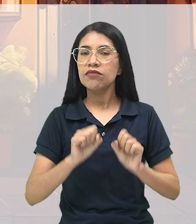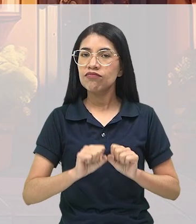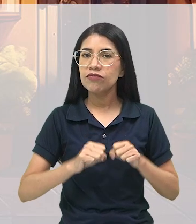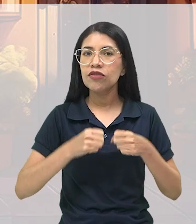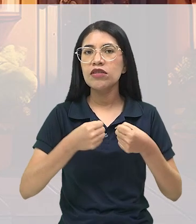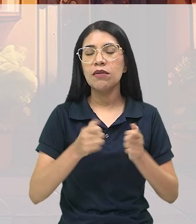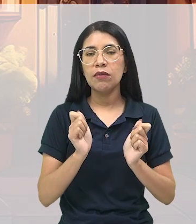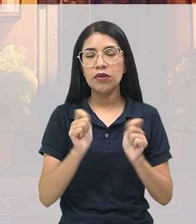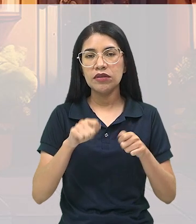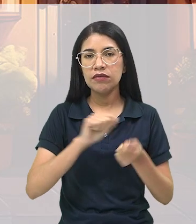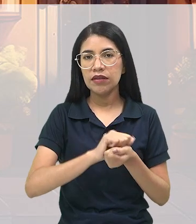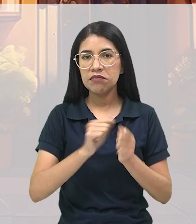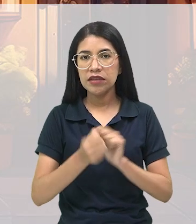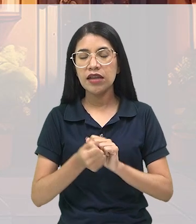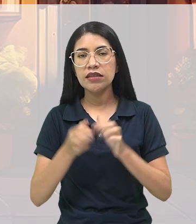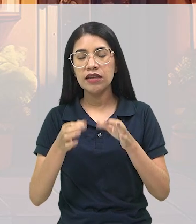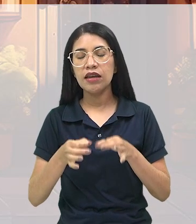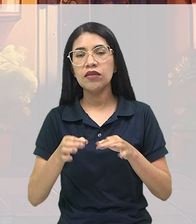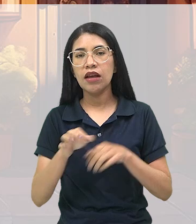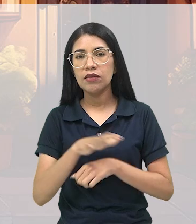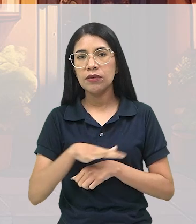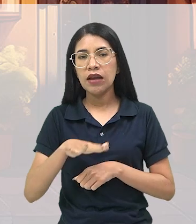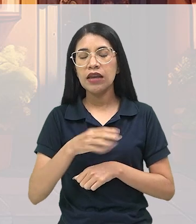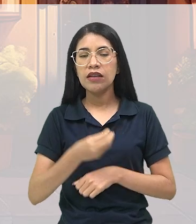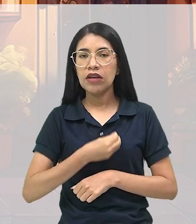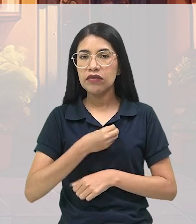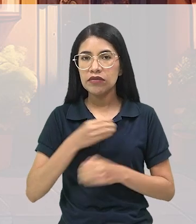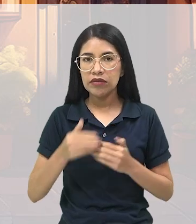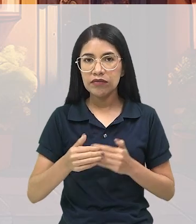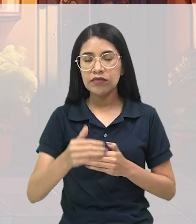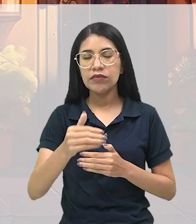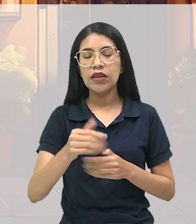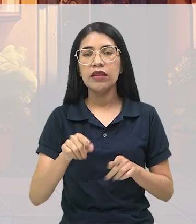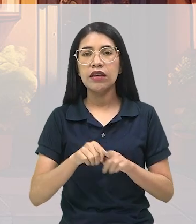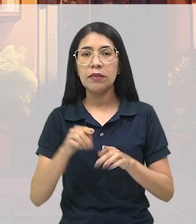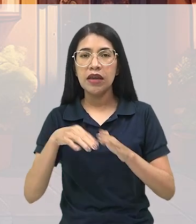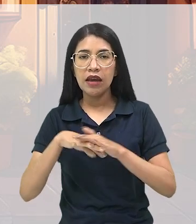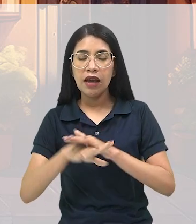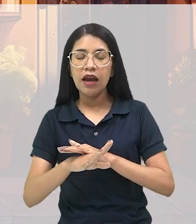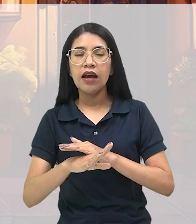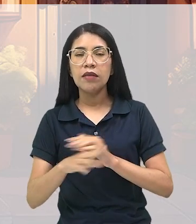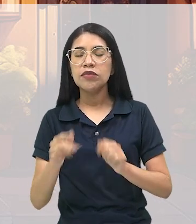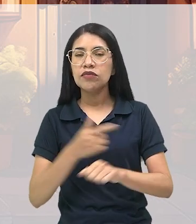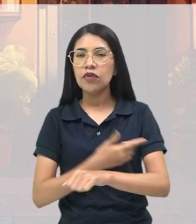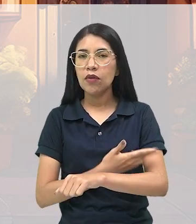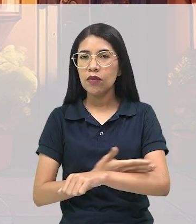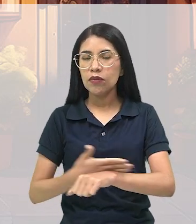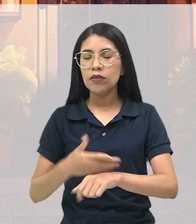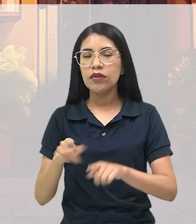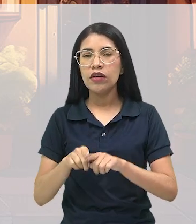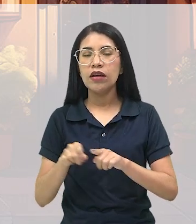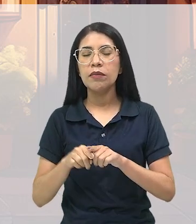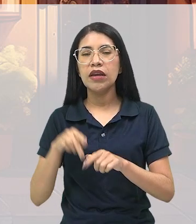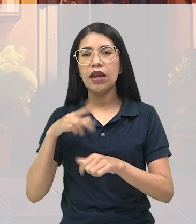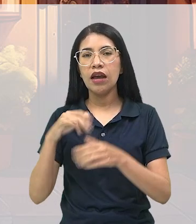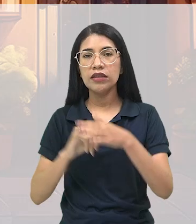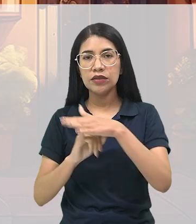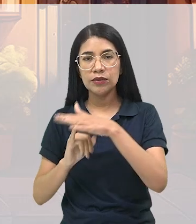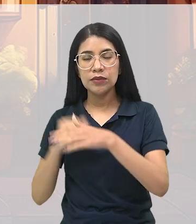para se adaptar a um novo lugar, onde ele vai passar a viver. Hábitos, costumes, instituições